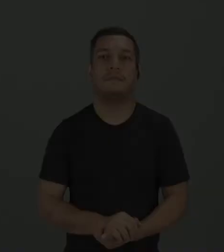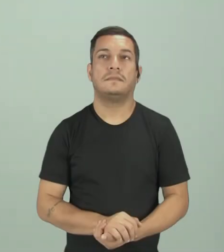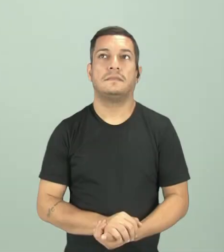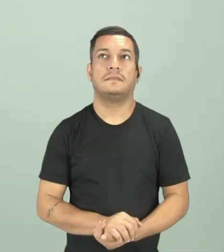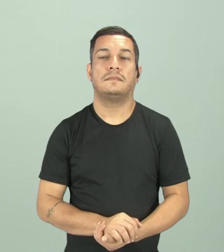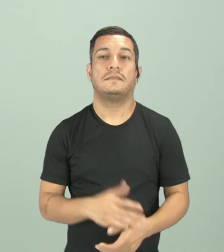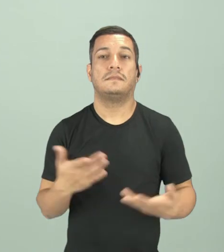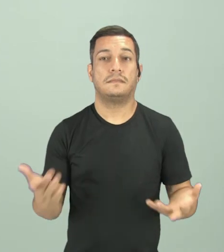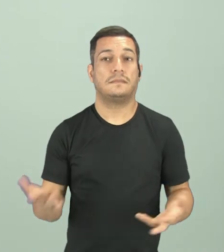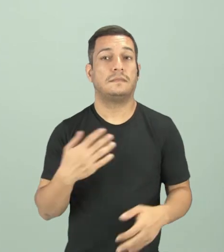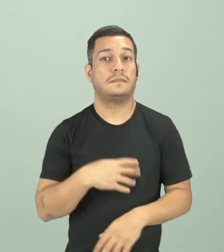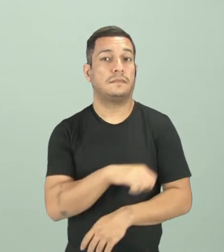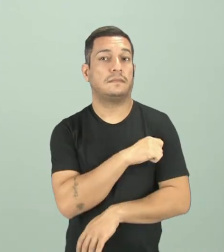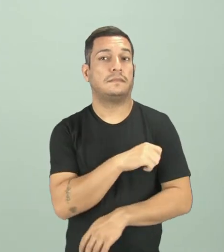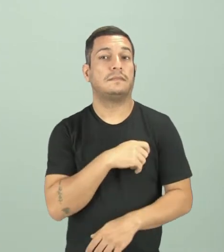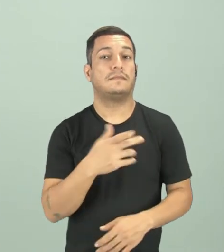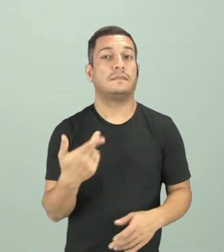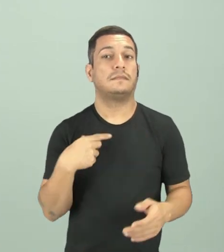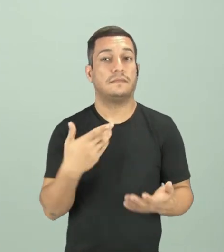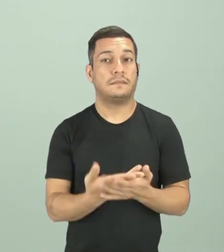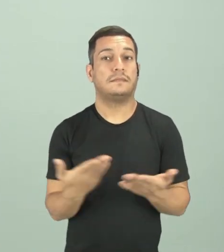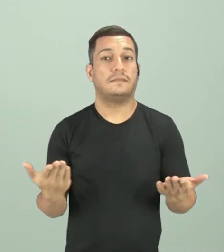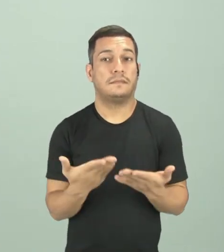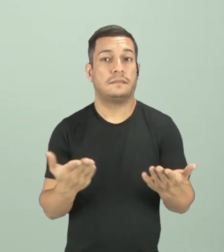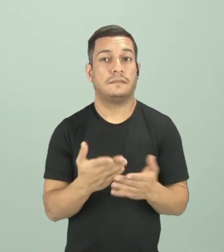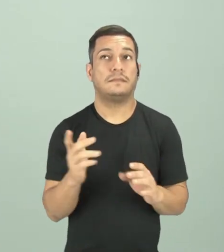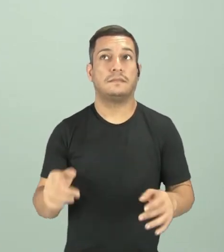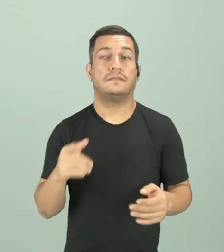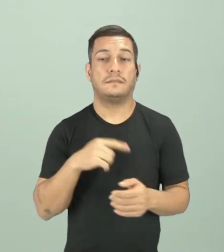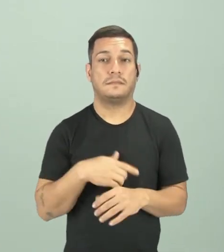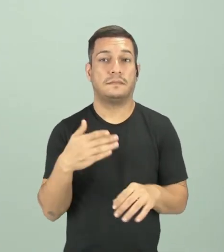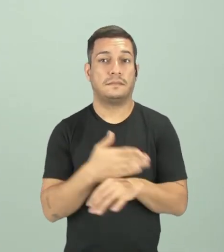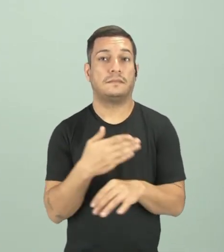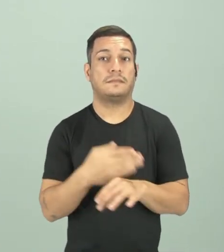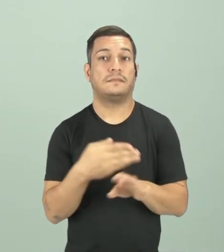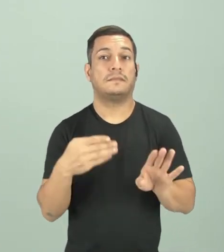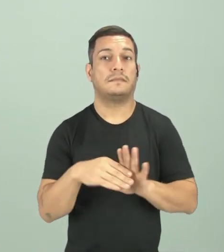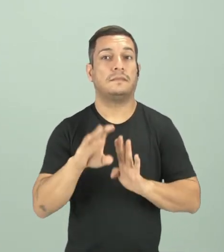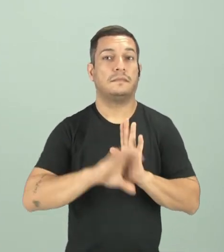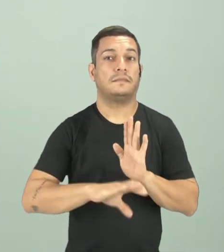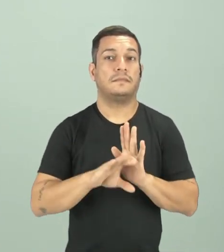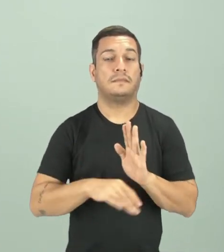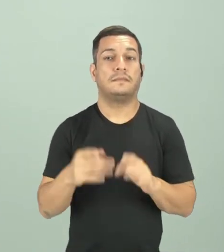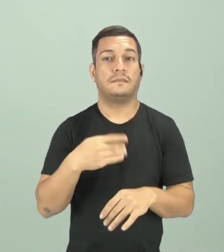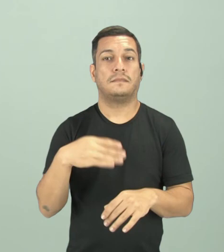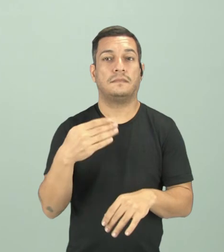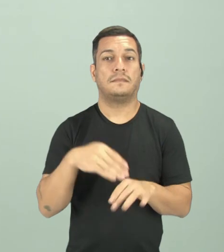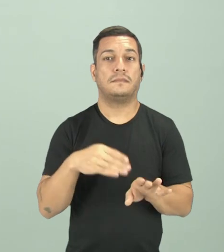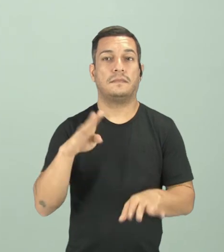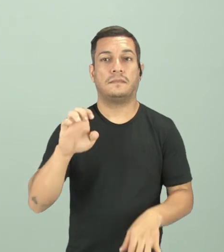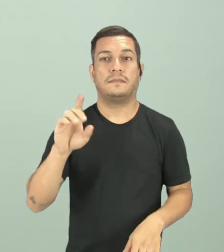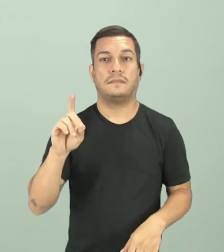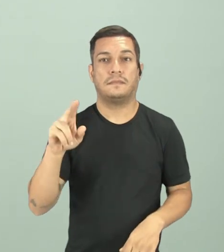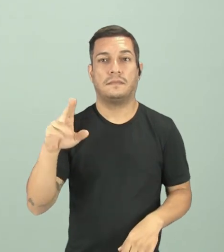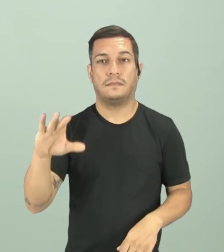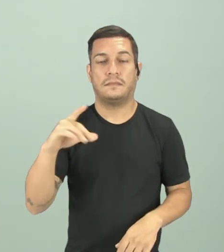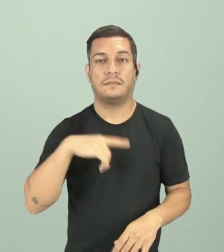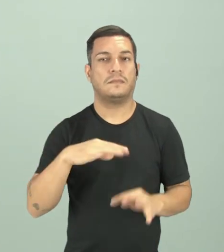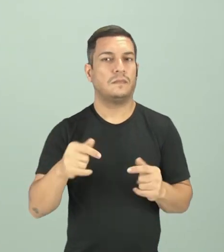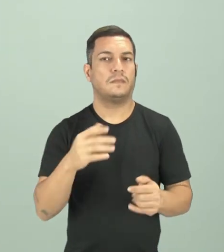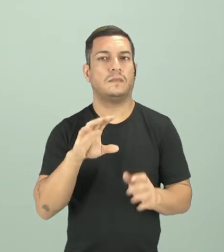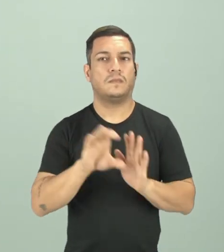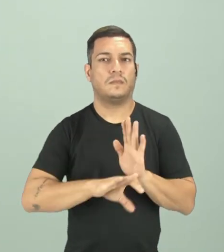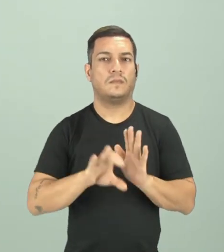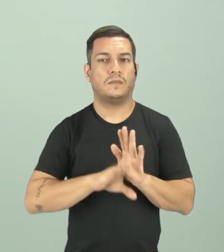conteúdo. Então, gente, essa foi a aula de hoje, tá? Para acessar o conteúdo, vocês entram na plataforma Eduque, todo o